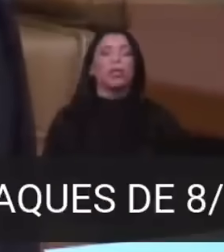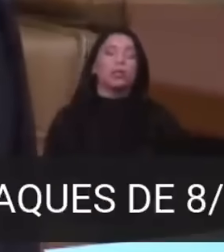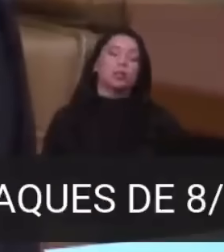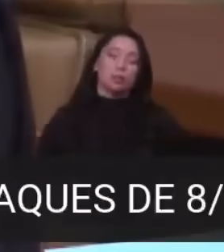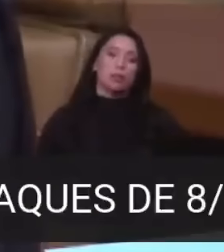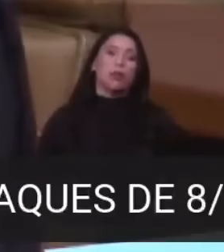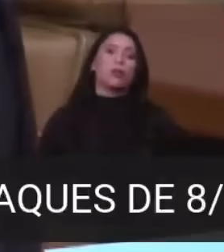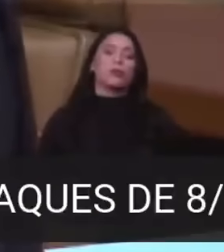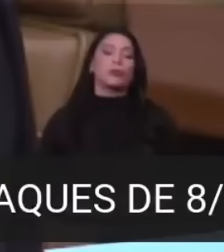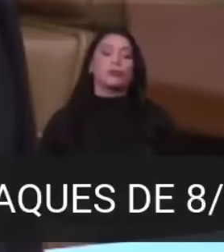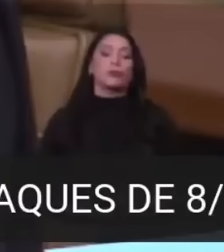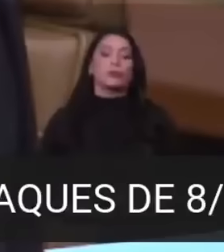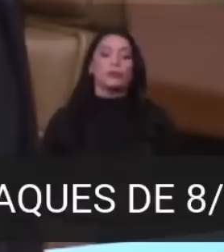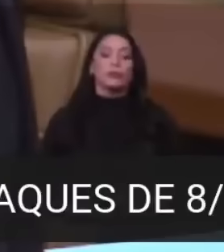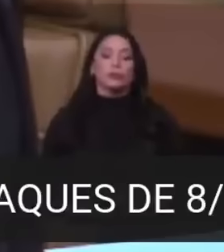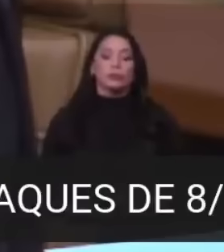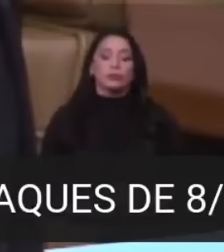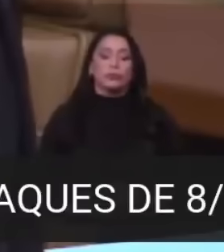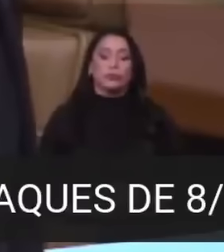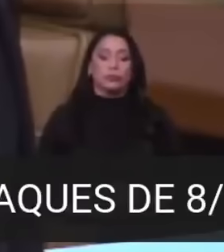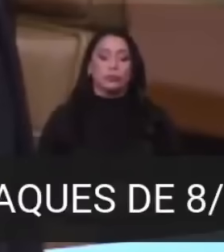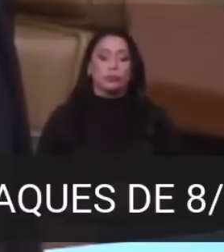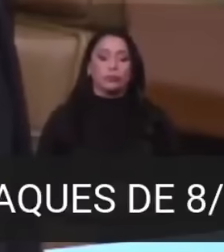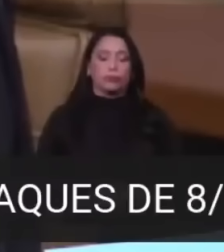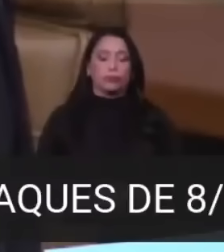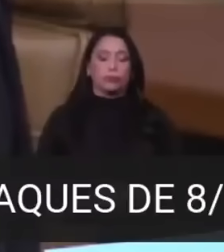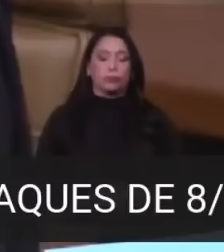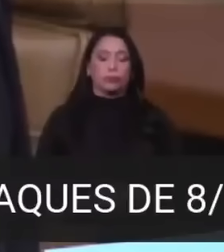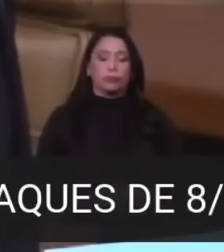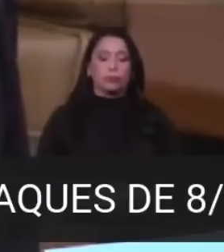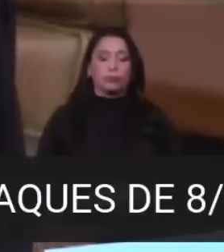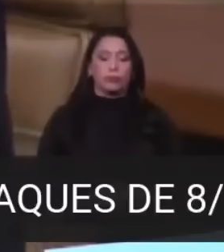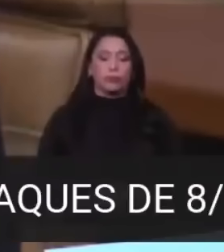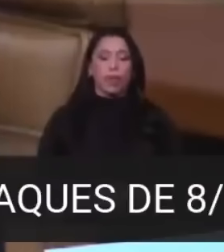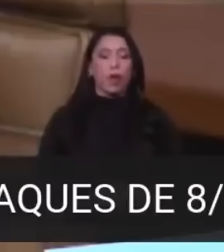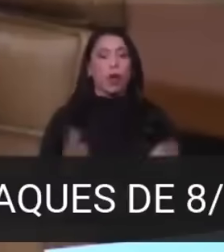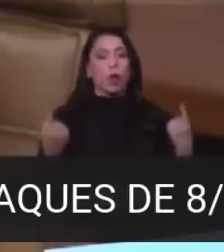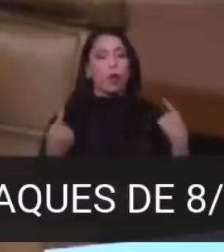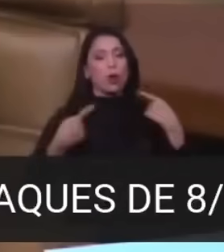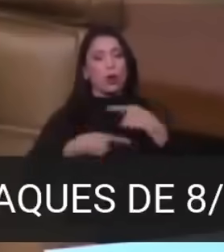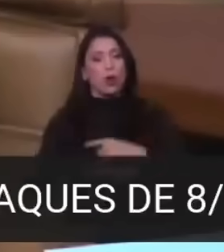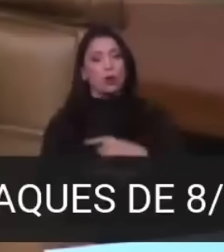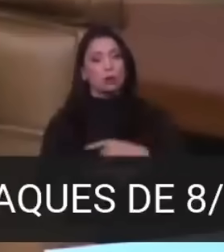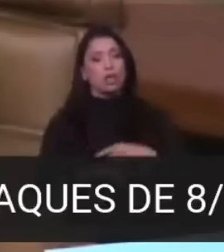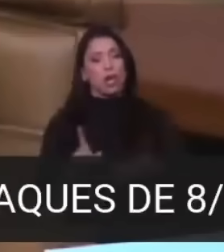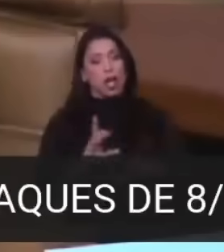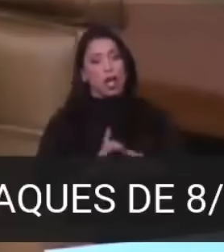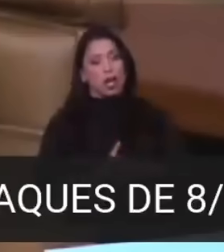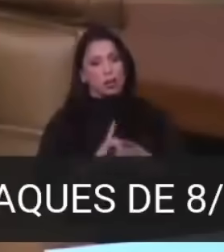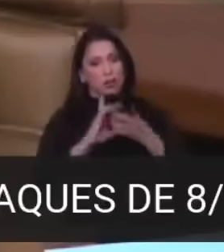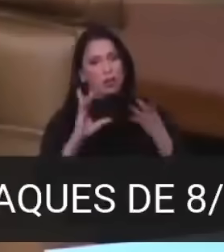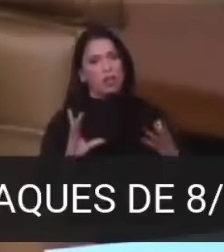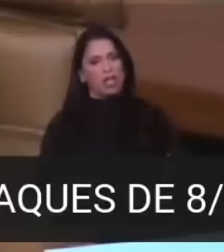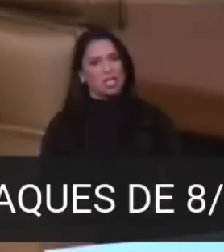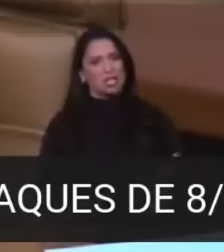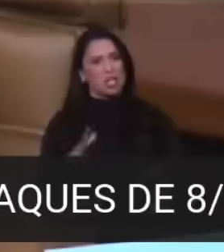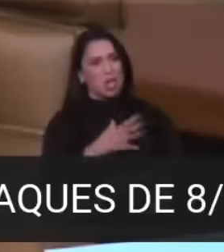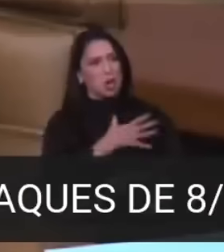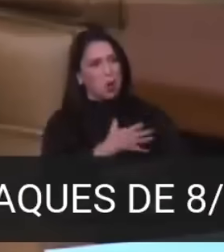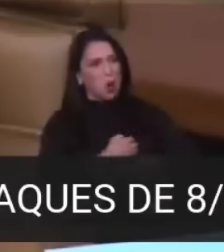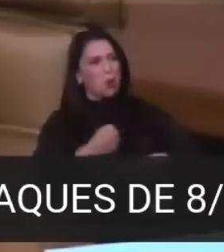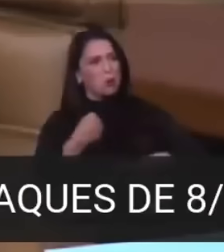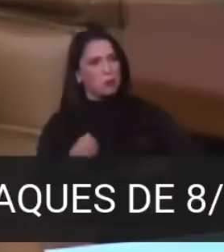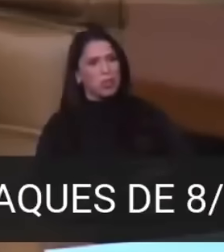esse esse início desse movimento antidemocrático golpista foi